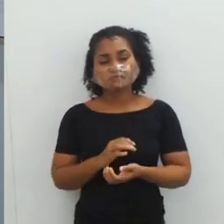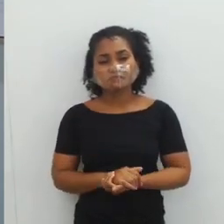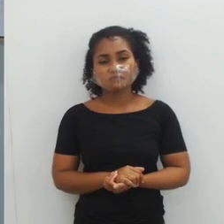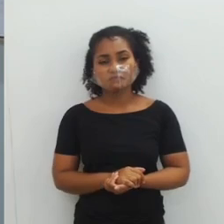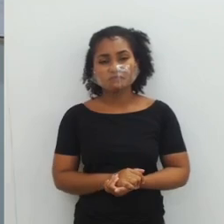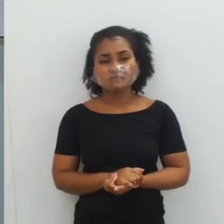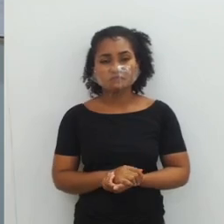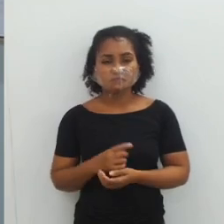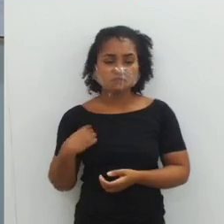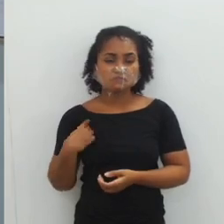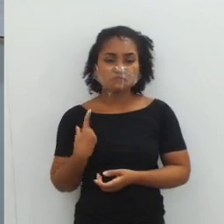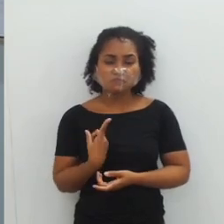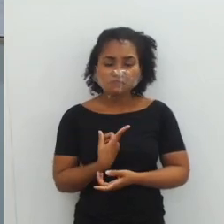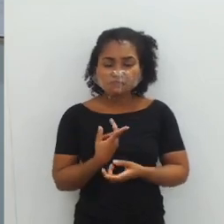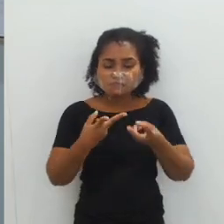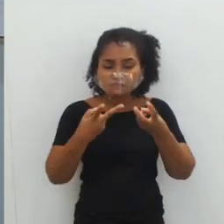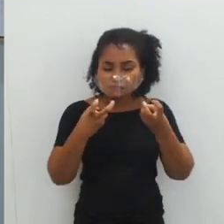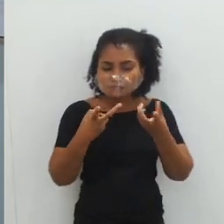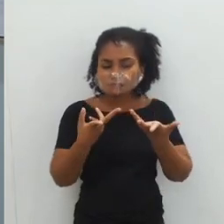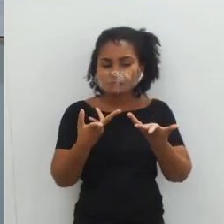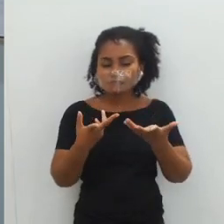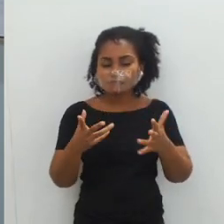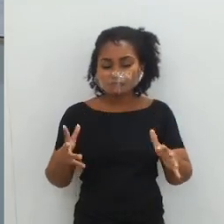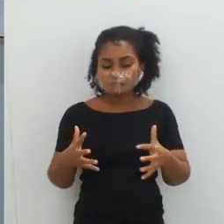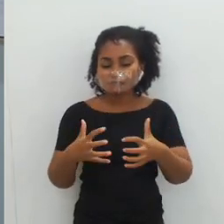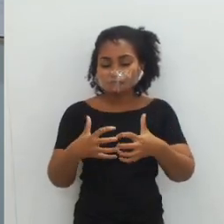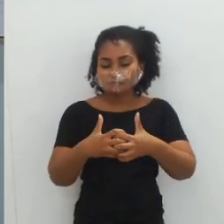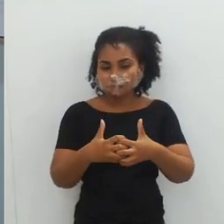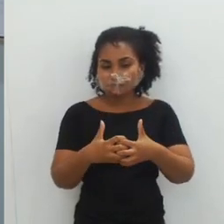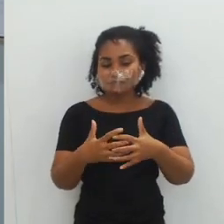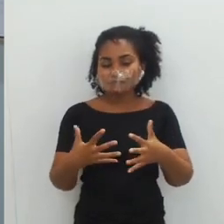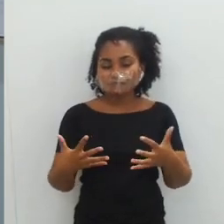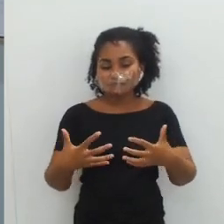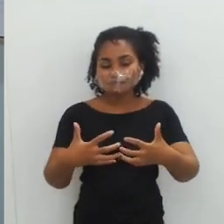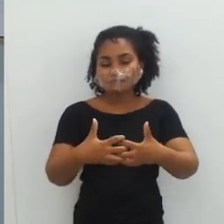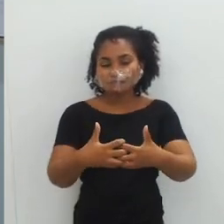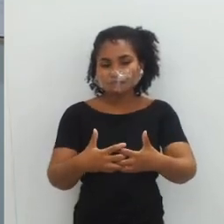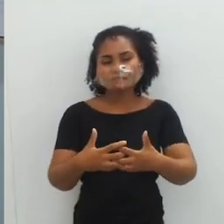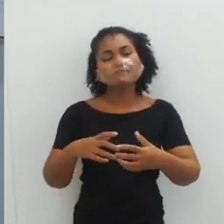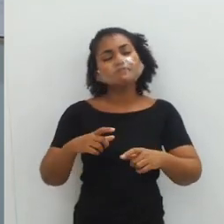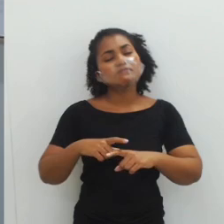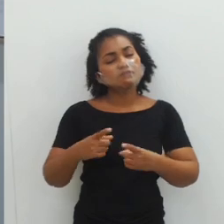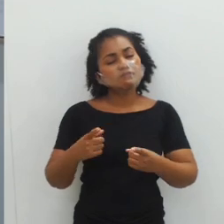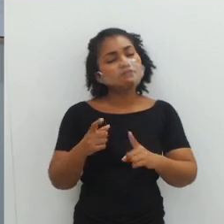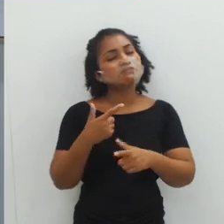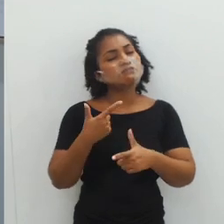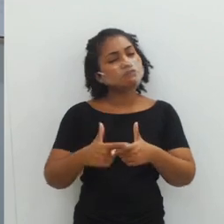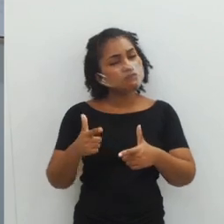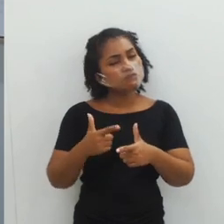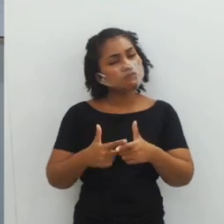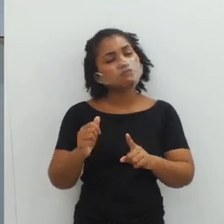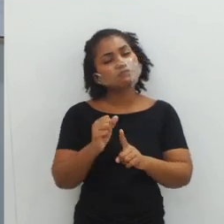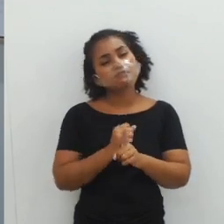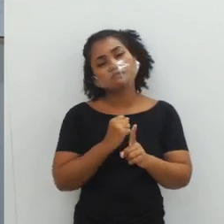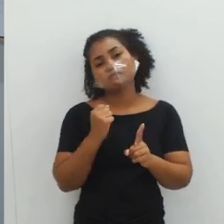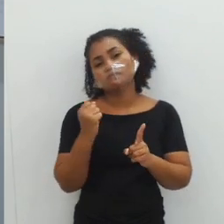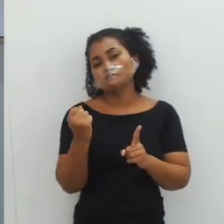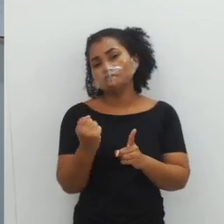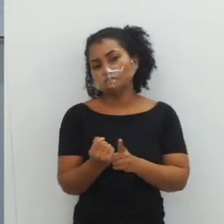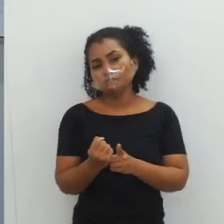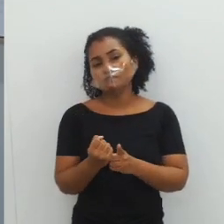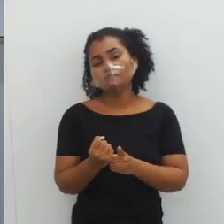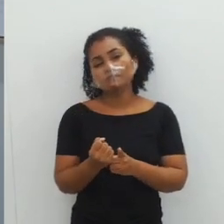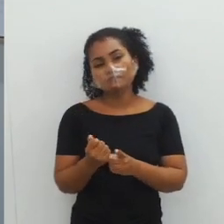por mais que se tenha essa integração, a gente tem muitos problemas sociais que,